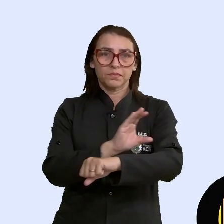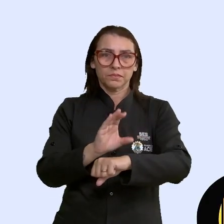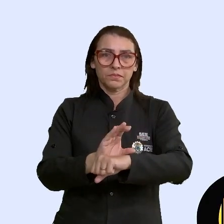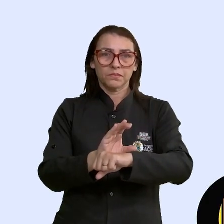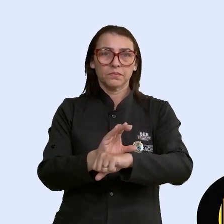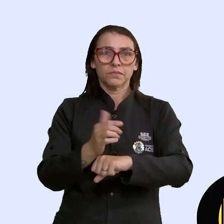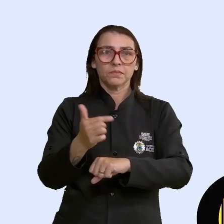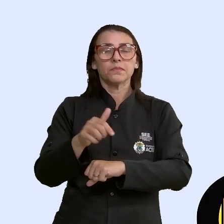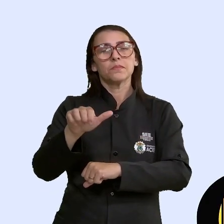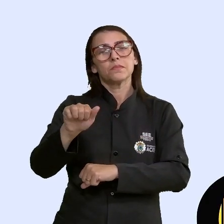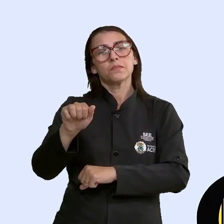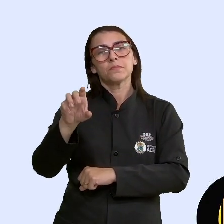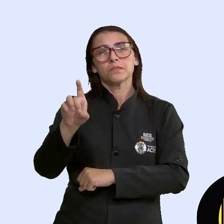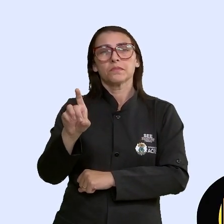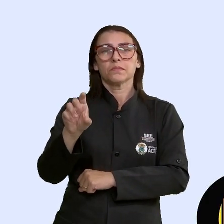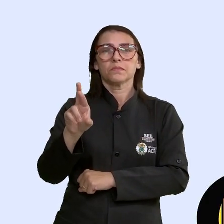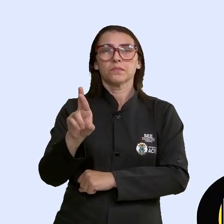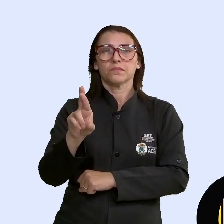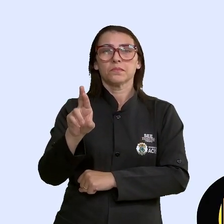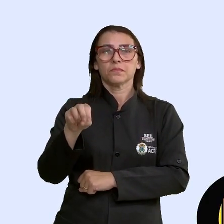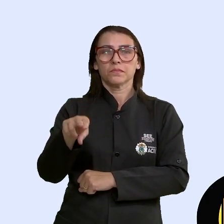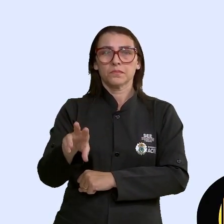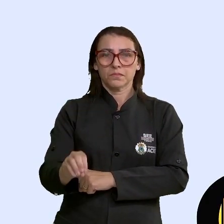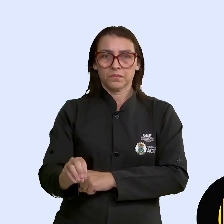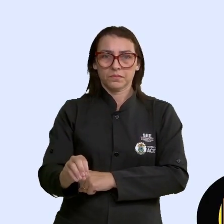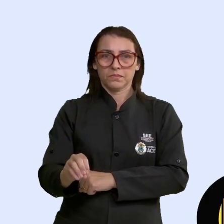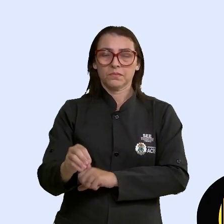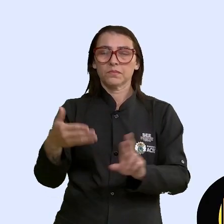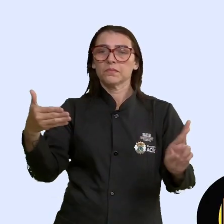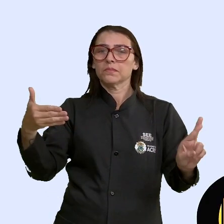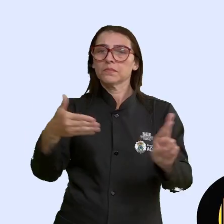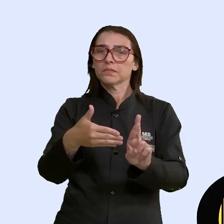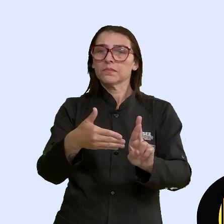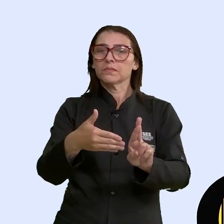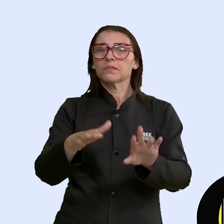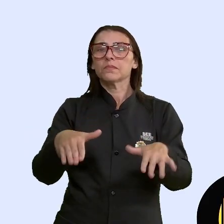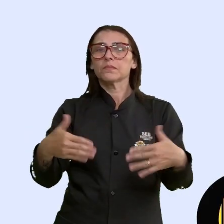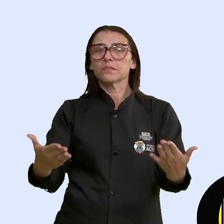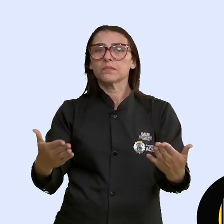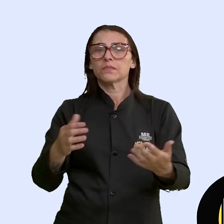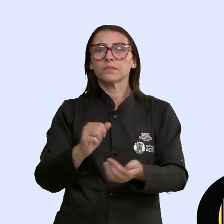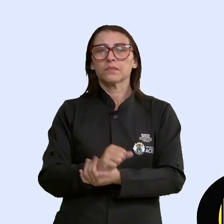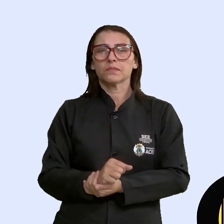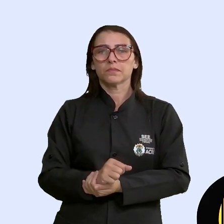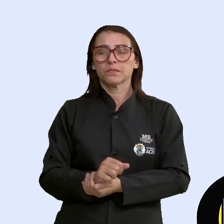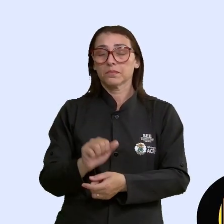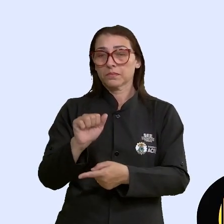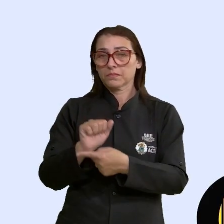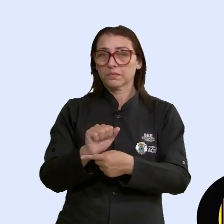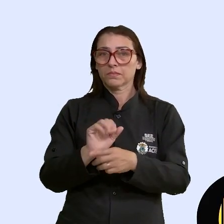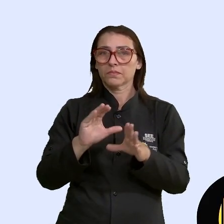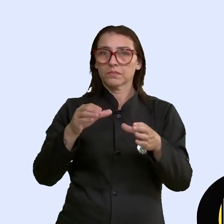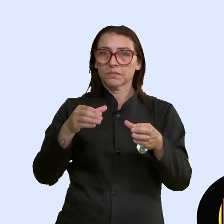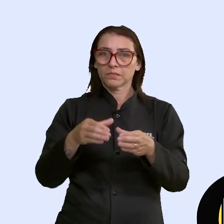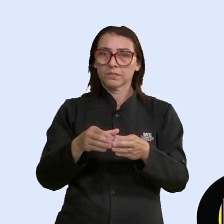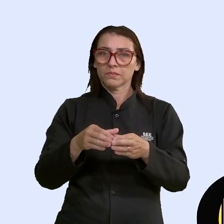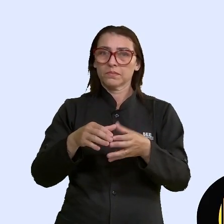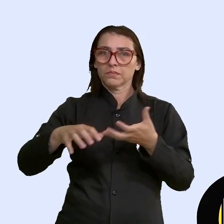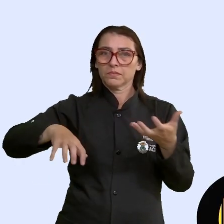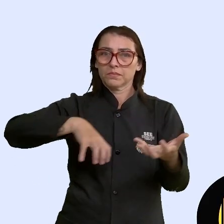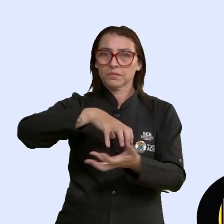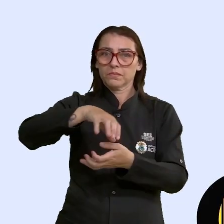indústria cultural, segundo Adorno e Horkheimer, refere-se, letra A, ao